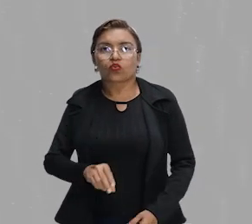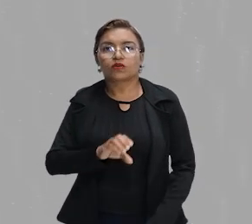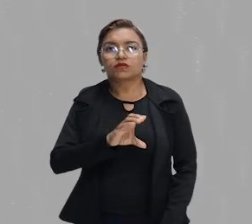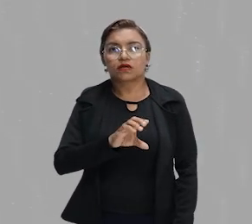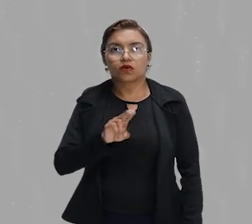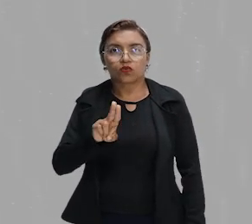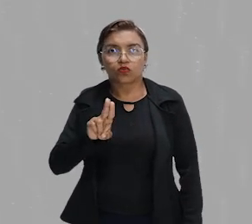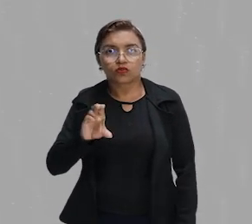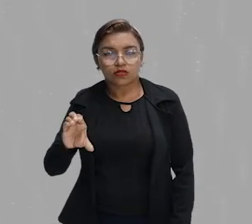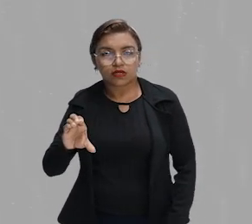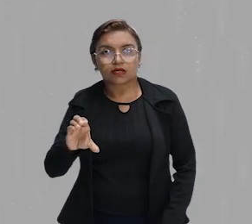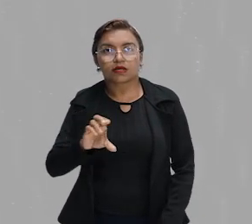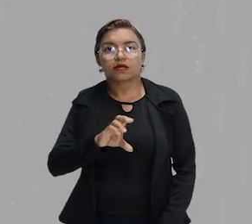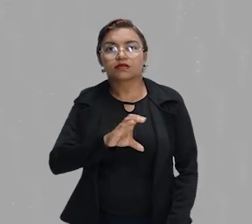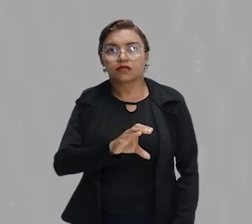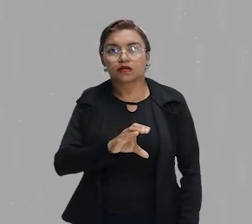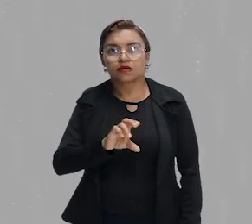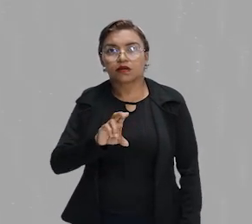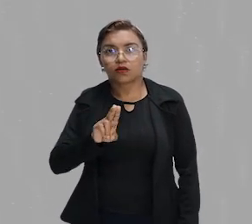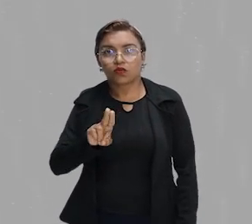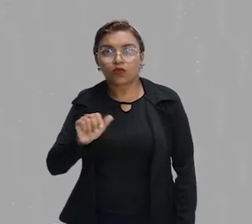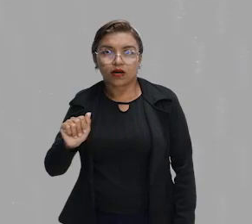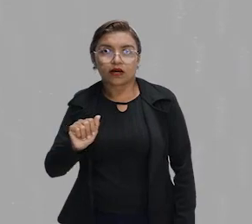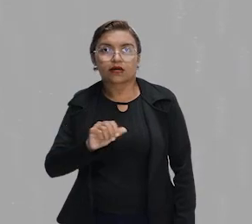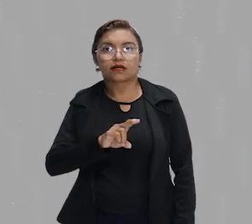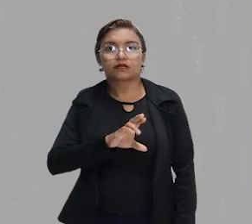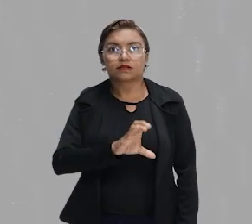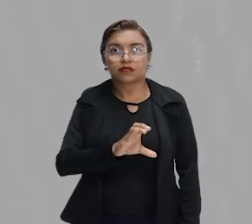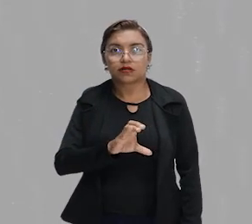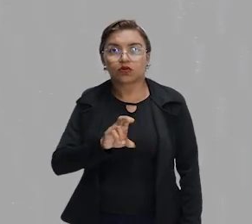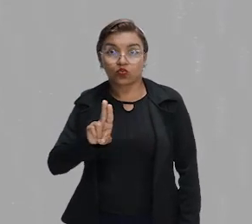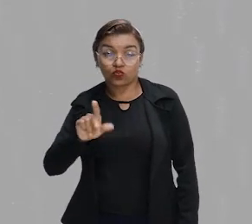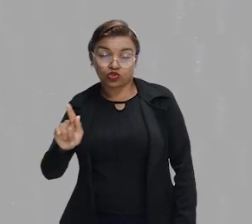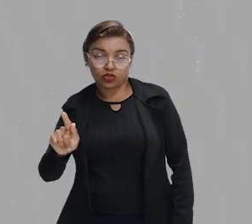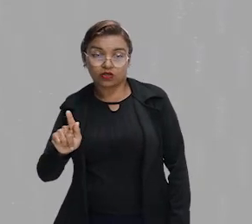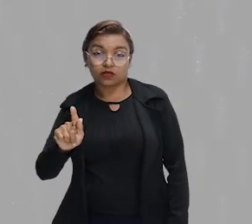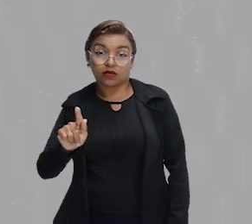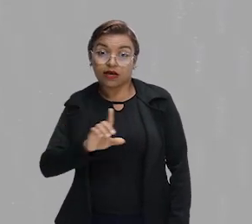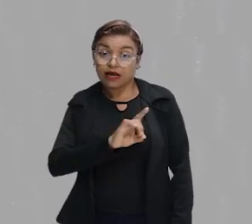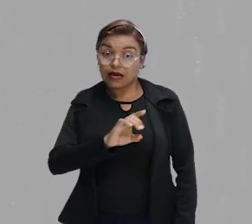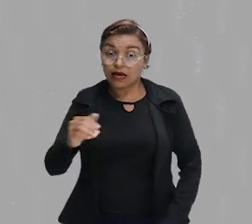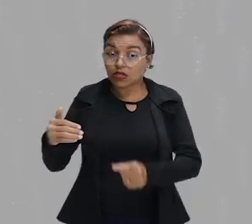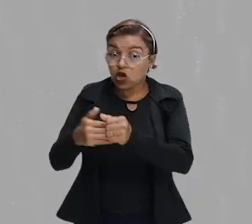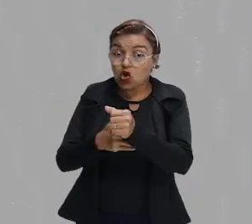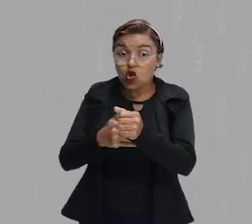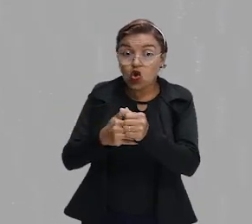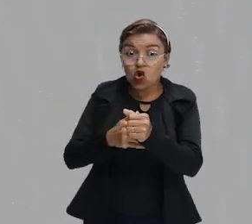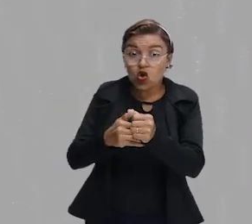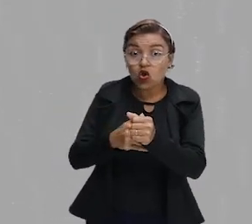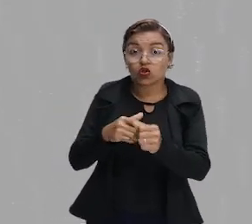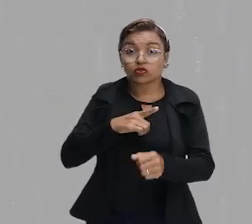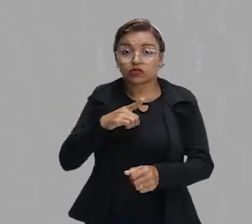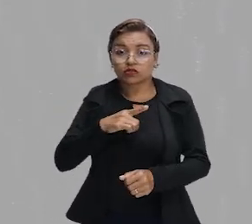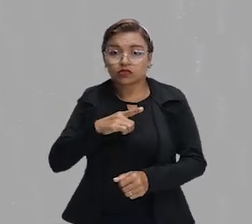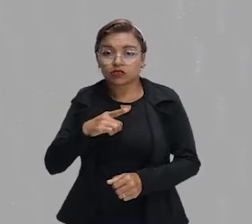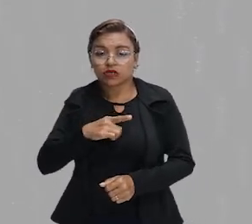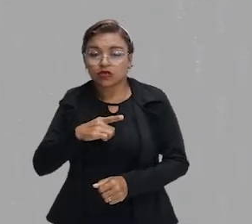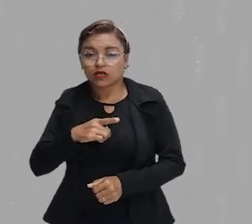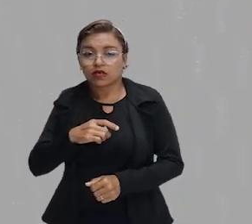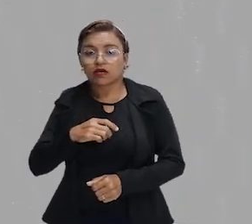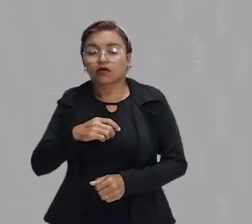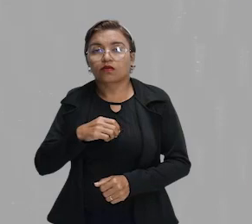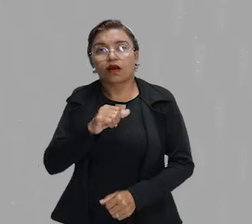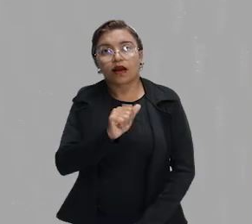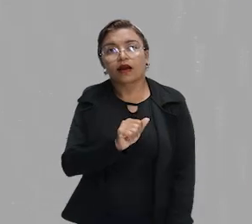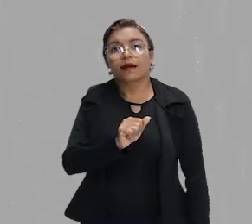CUC, CUA e CUG. Todos esses códons aqui, eles codificam o aminoácido leucina. Então, a